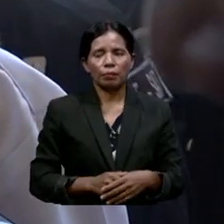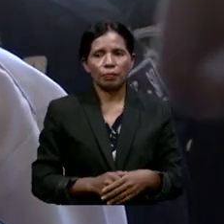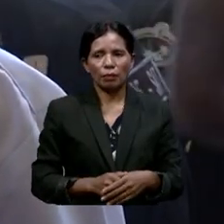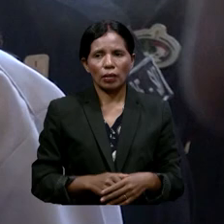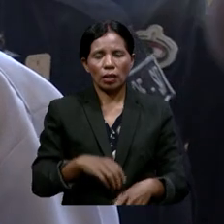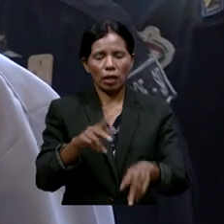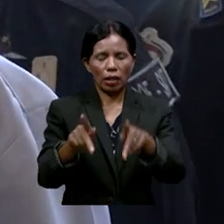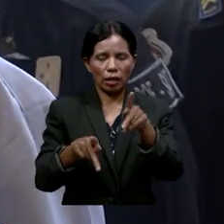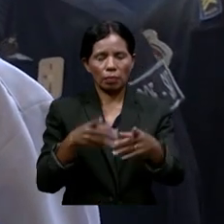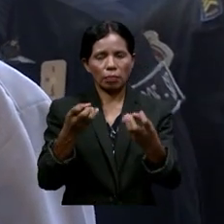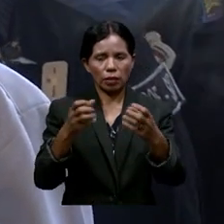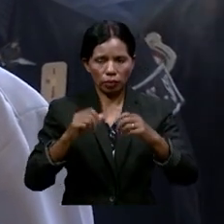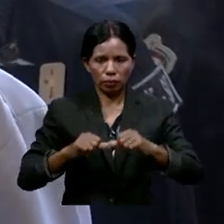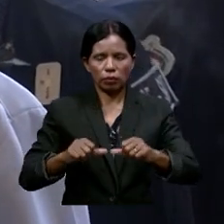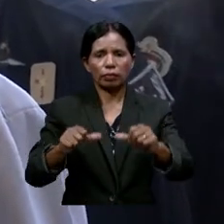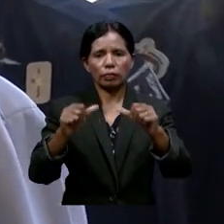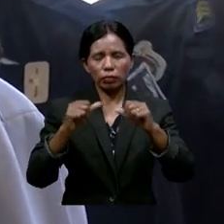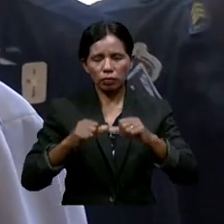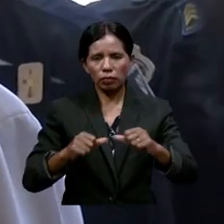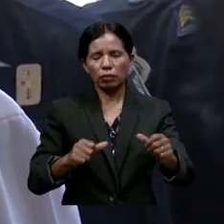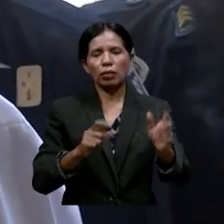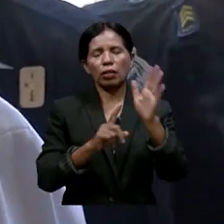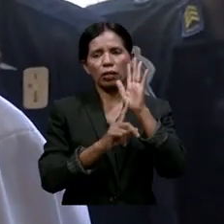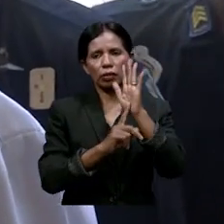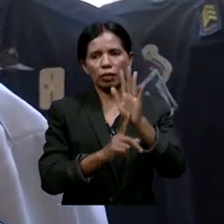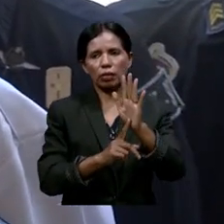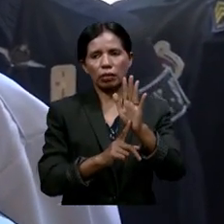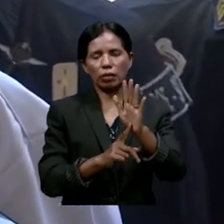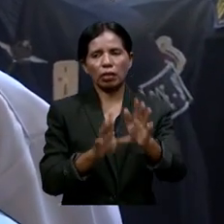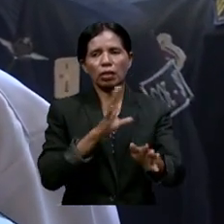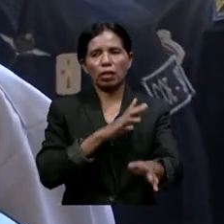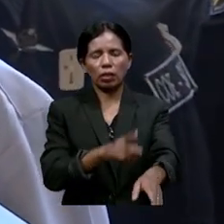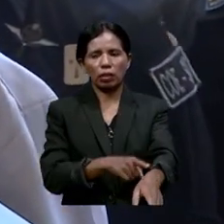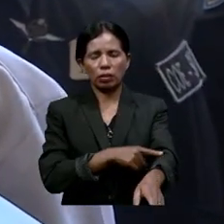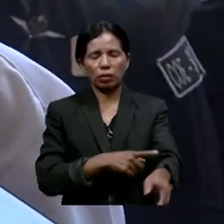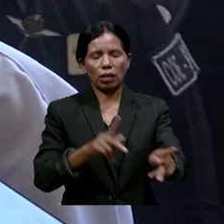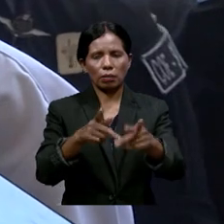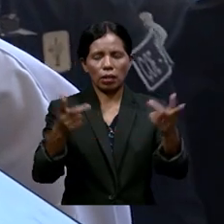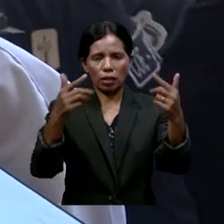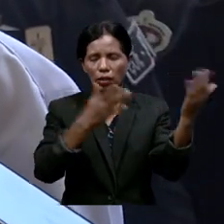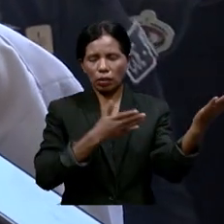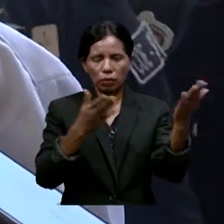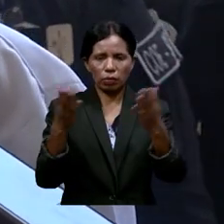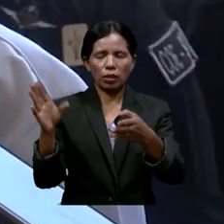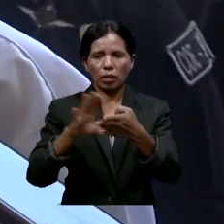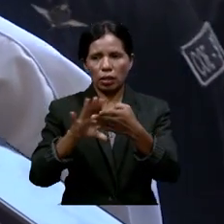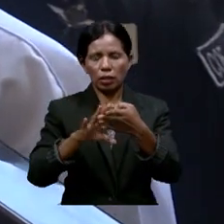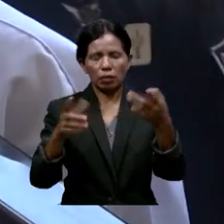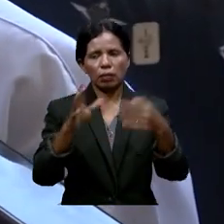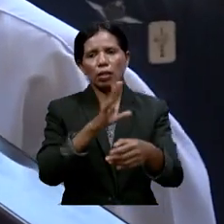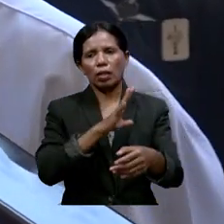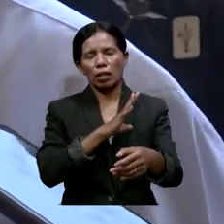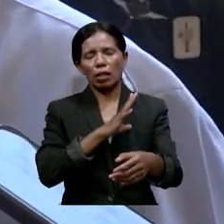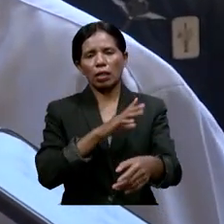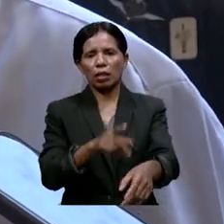É uma barbaro continua a queixa. Demora, investidor tira a cara que está sobre a truma. Demora,